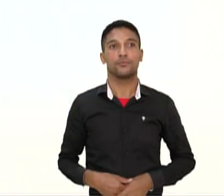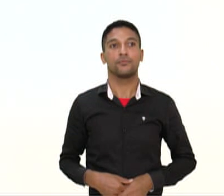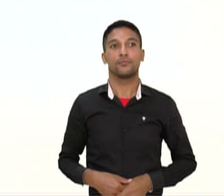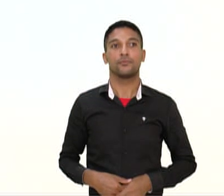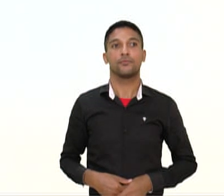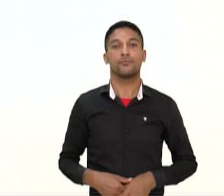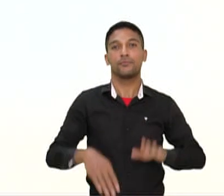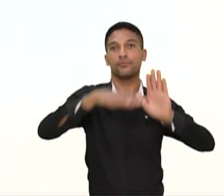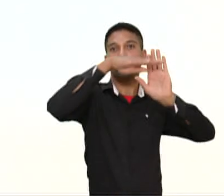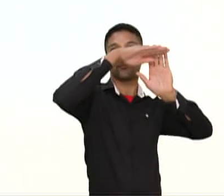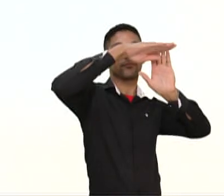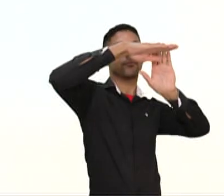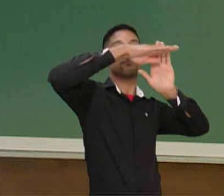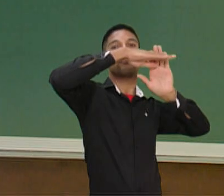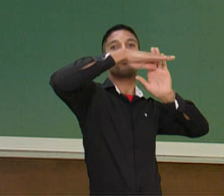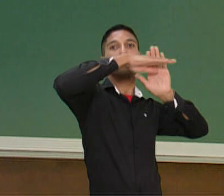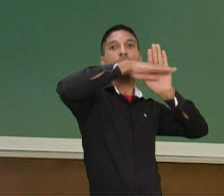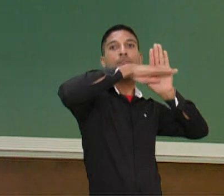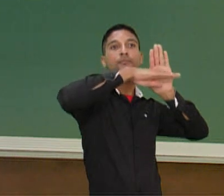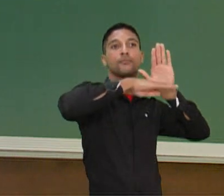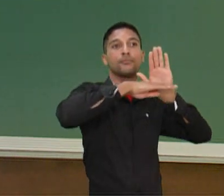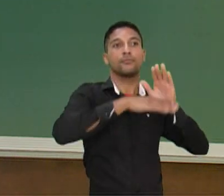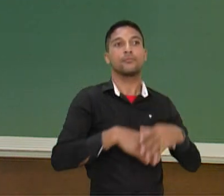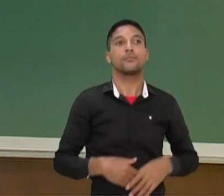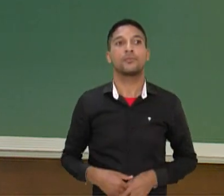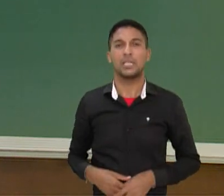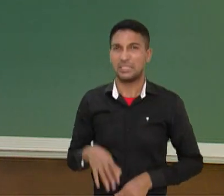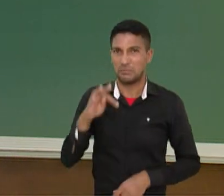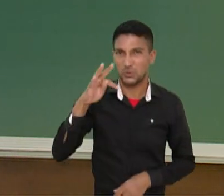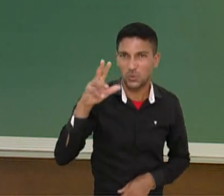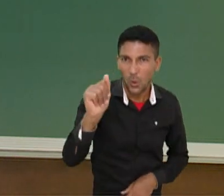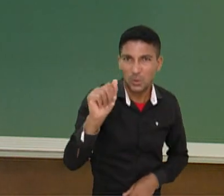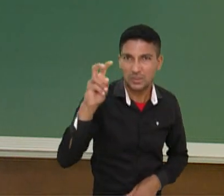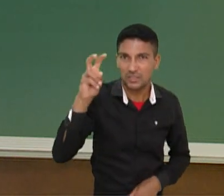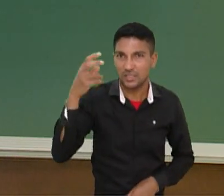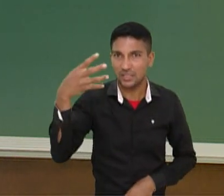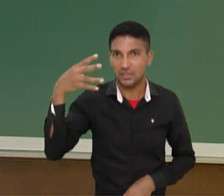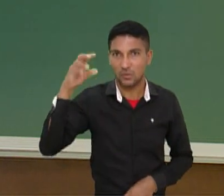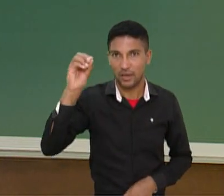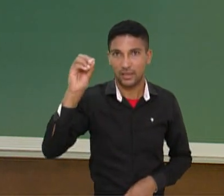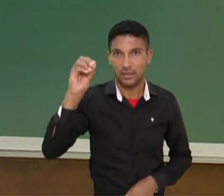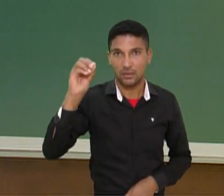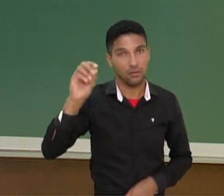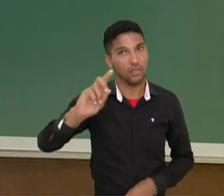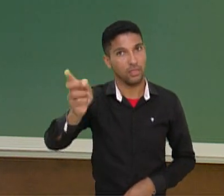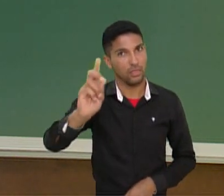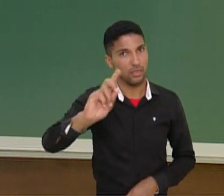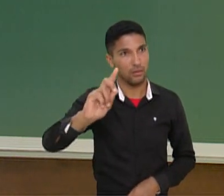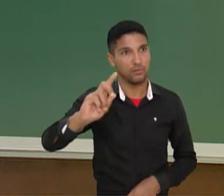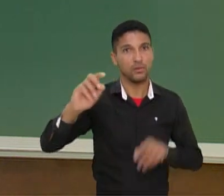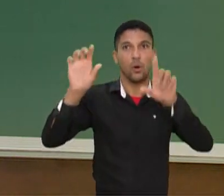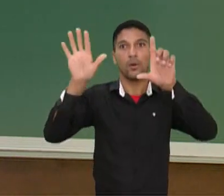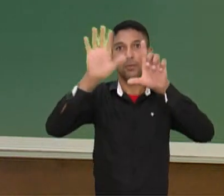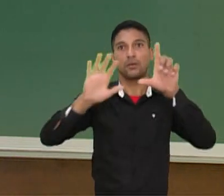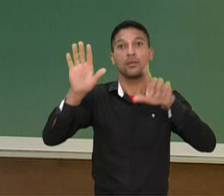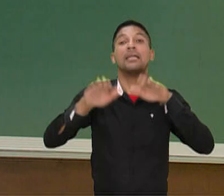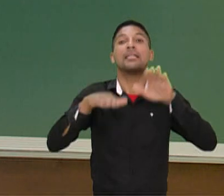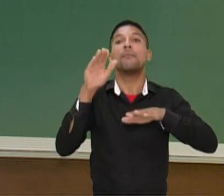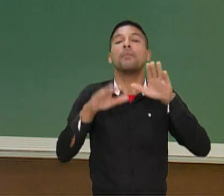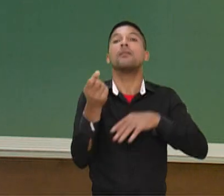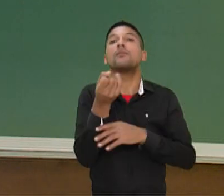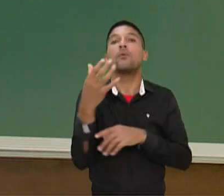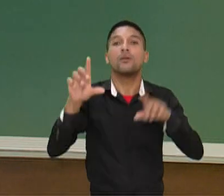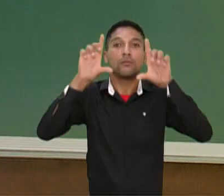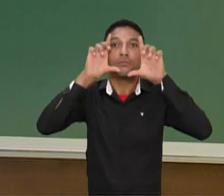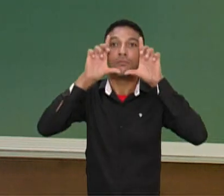agora esse pentágono deu 540, todos vão dar 540? Não, porque depende da quantidade de triângulos que eu vou